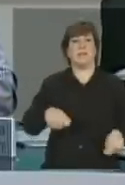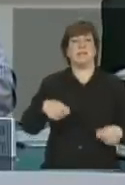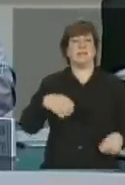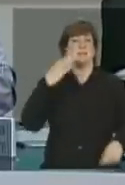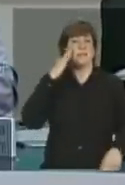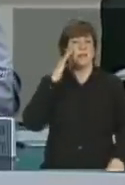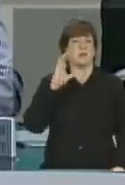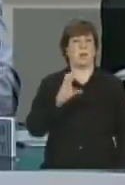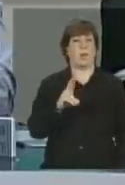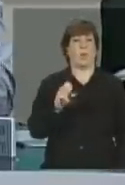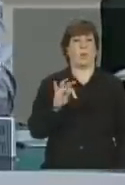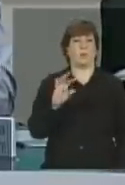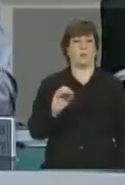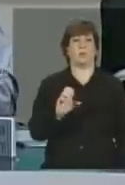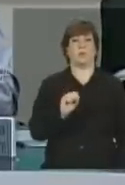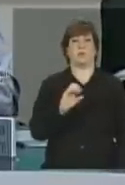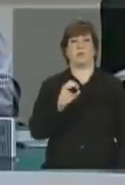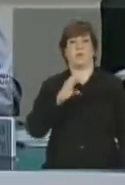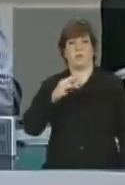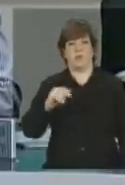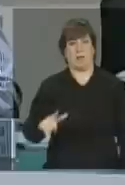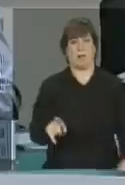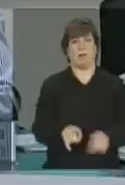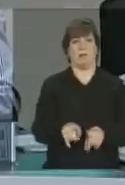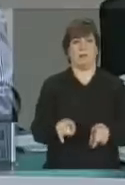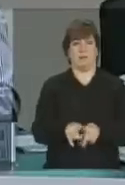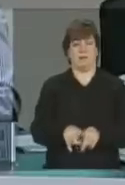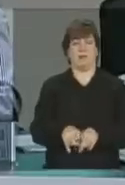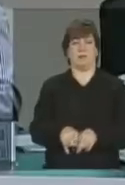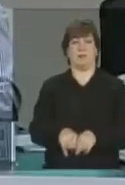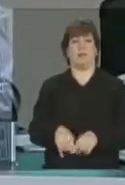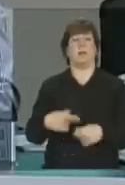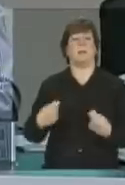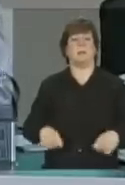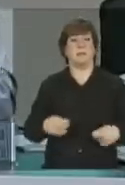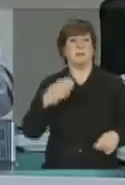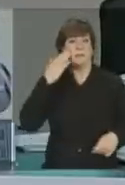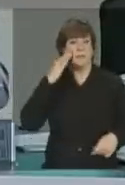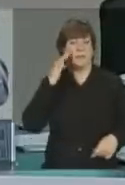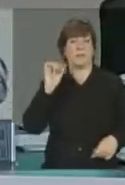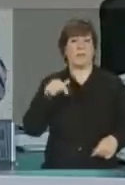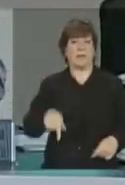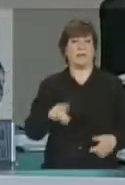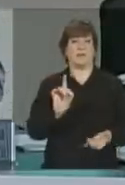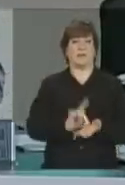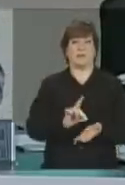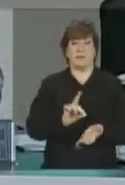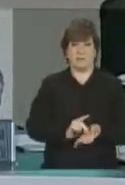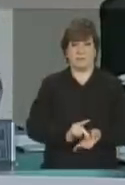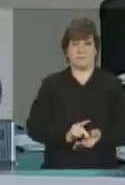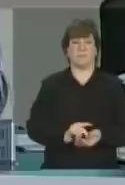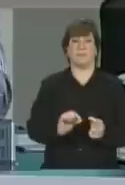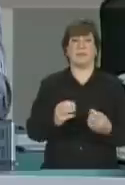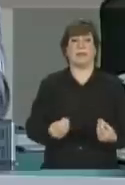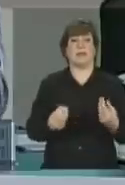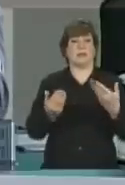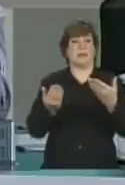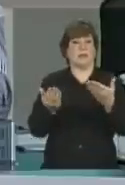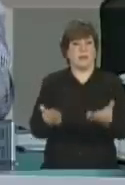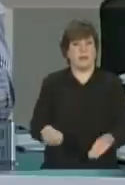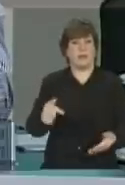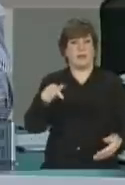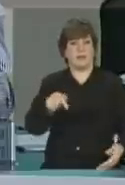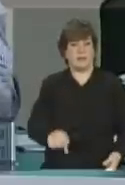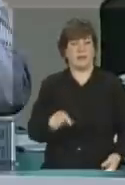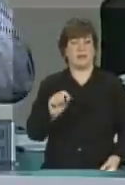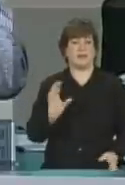ambientais. Não existe essa visão, essa falha política de entendimento de realmente trazer esses